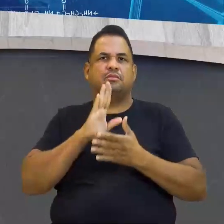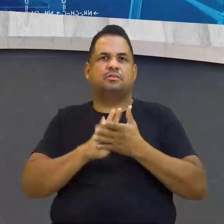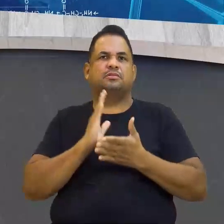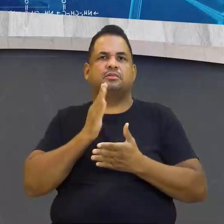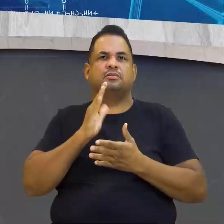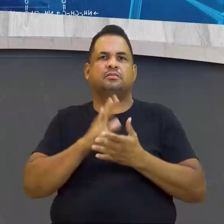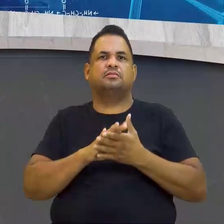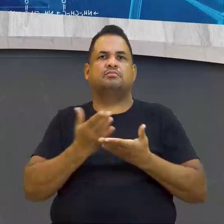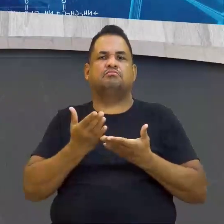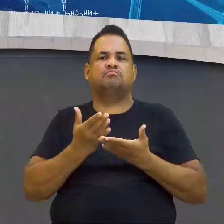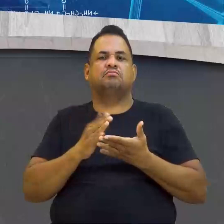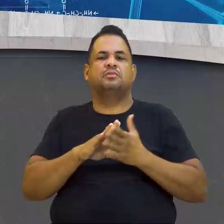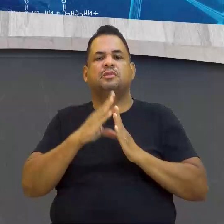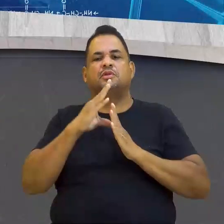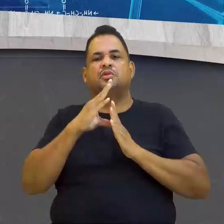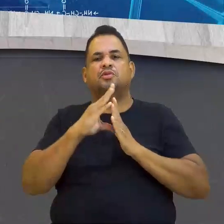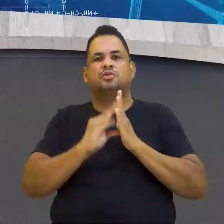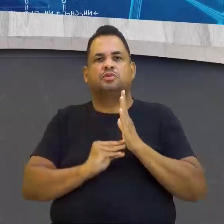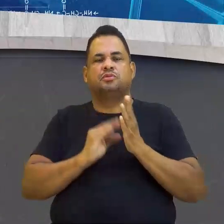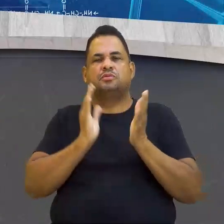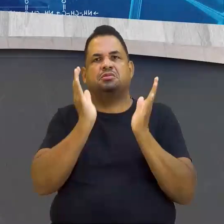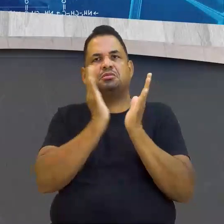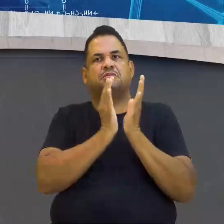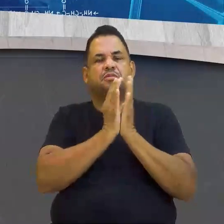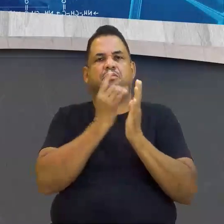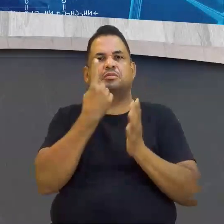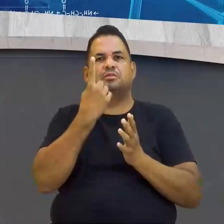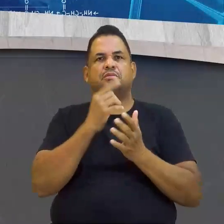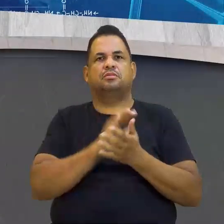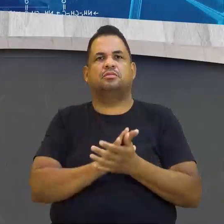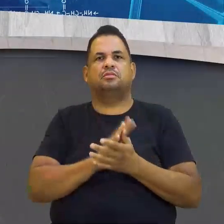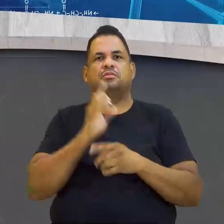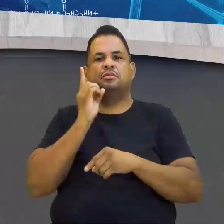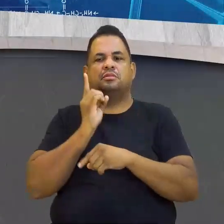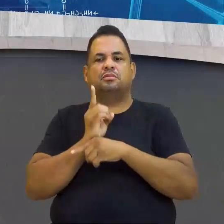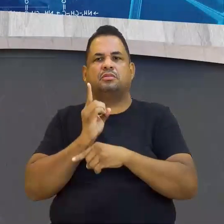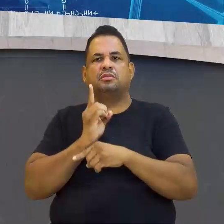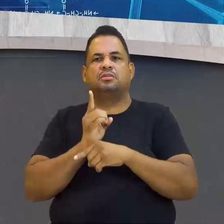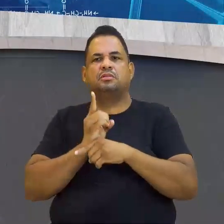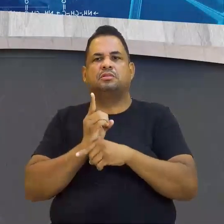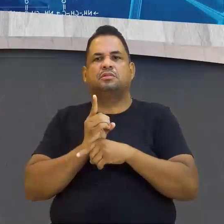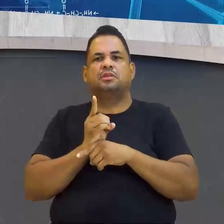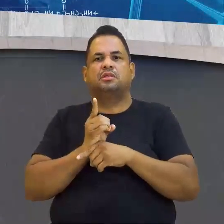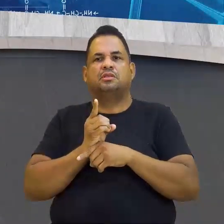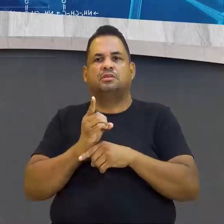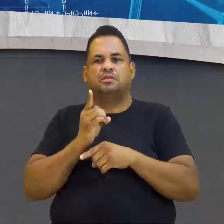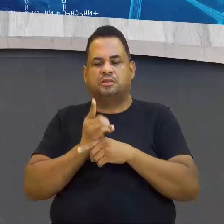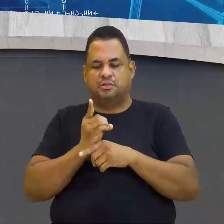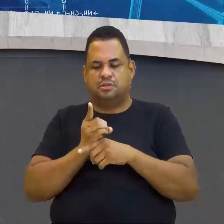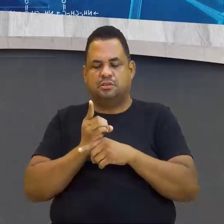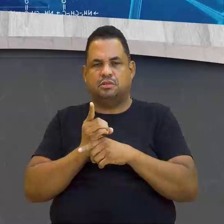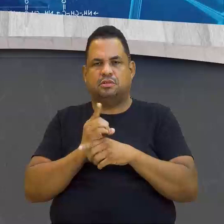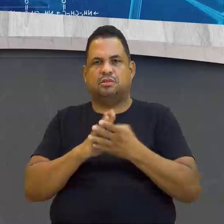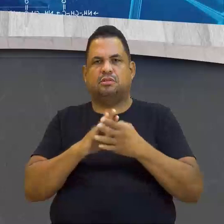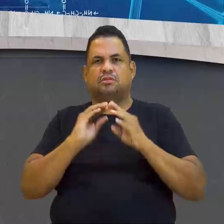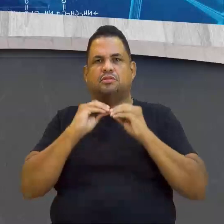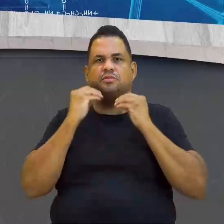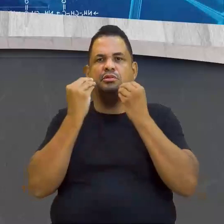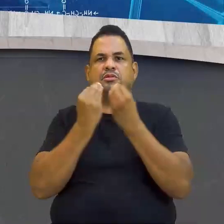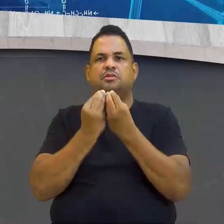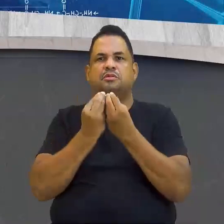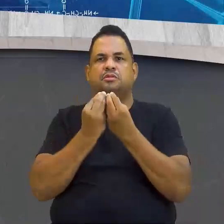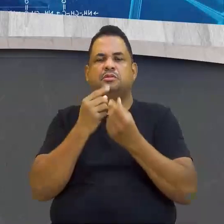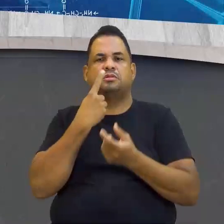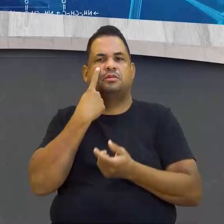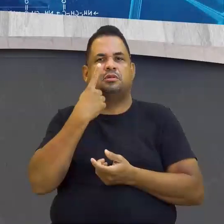nosso conteúdo aqui lá na unidade 1, que é a densidade das substâncias. Lembram que nós trabalhamos? Pois é, a gente viu